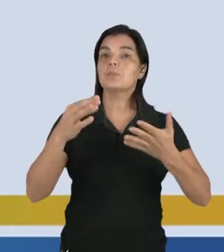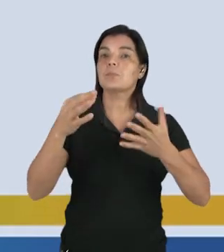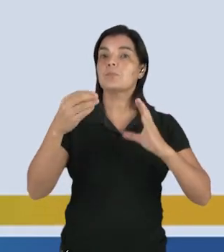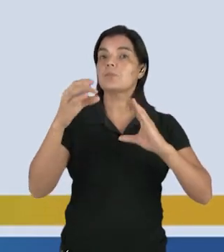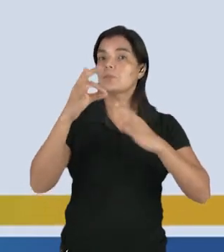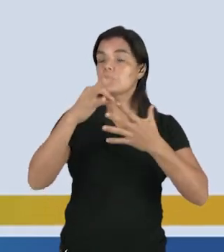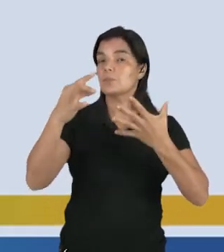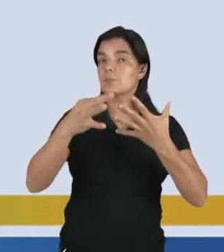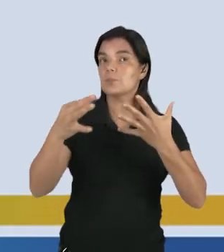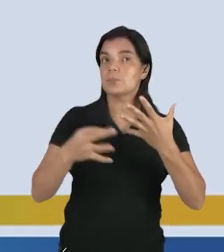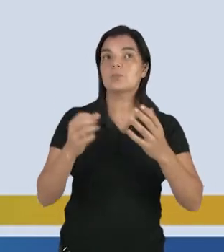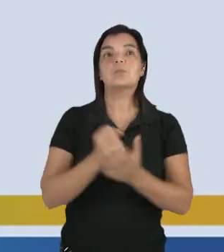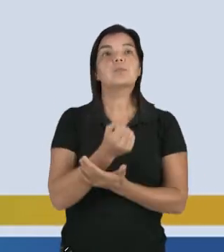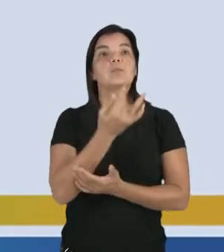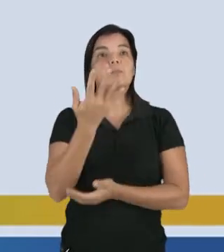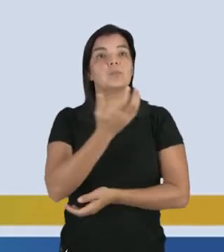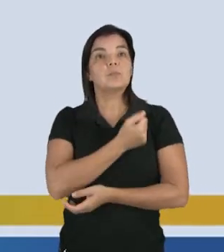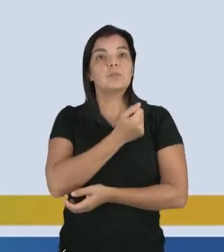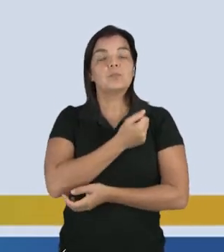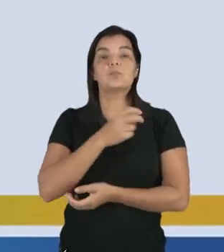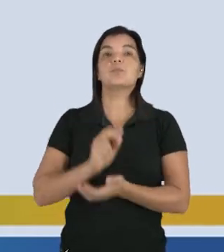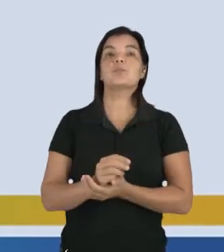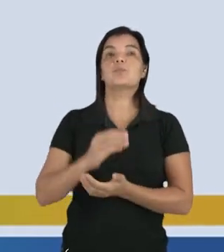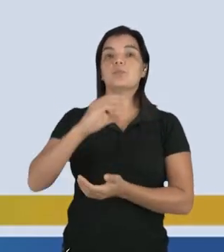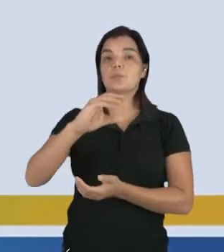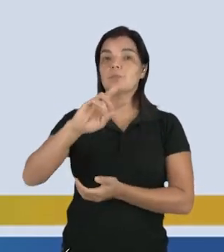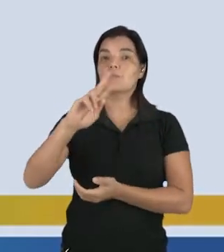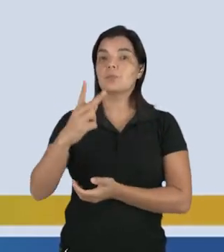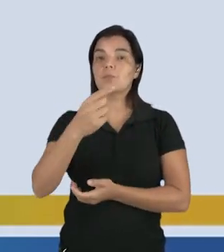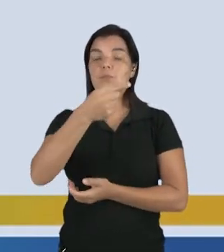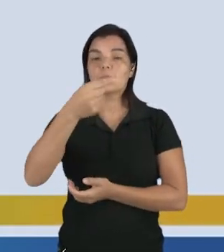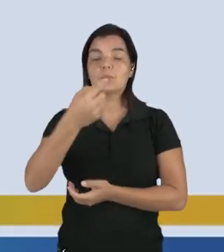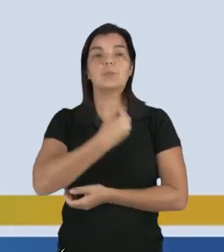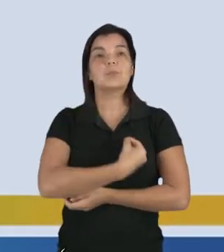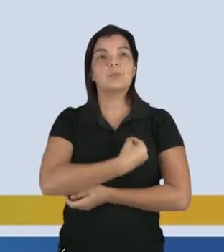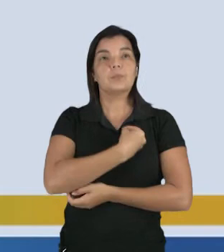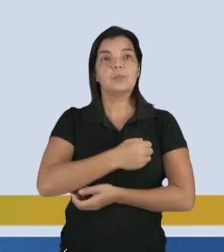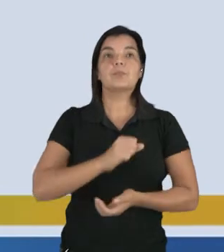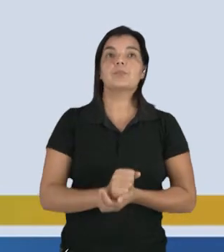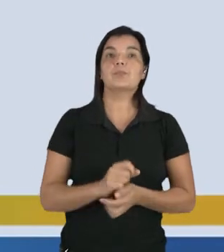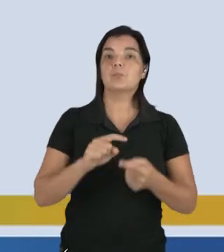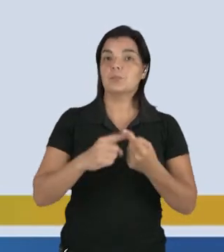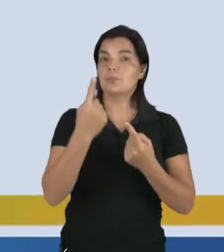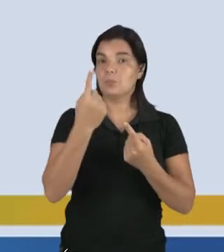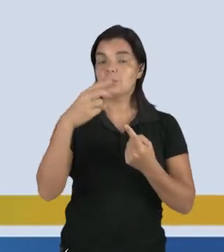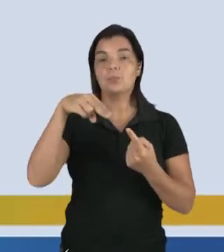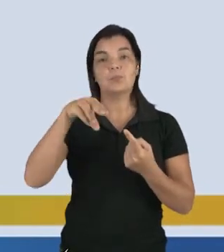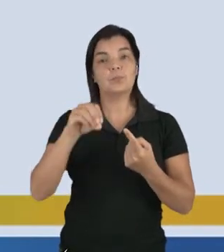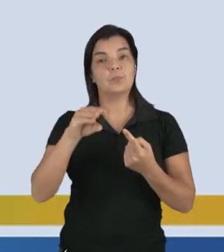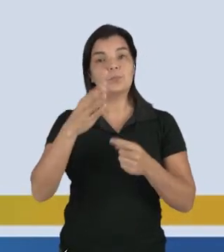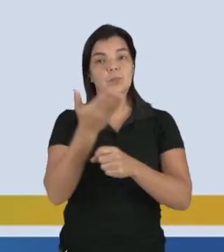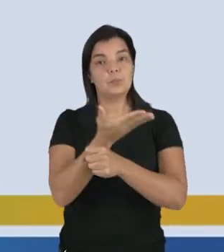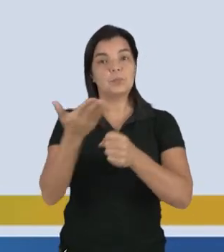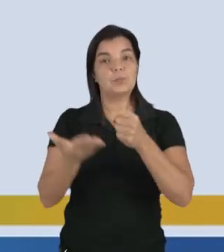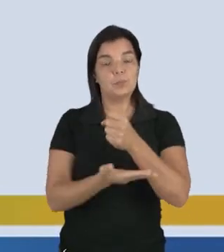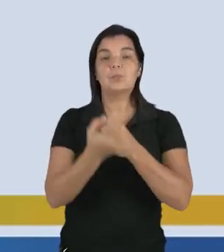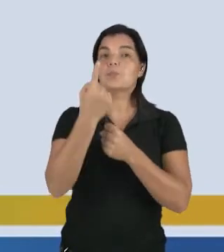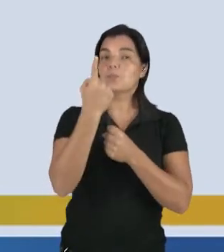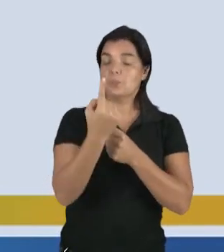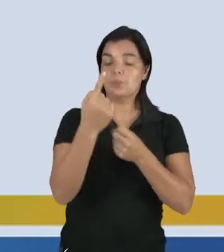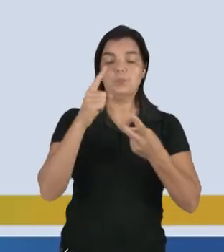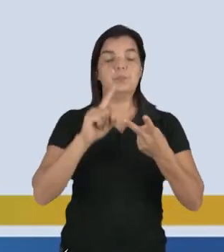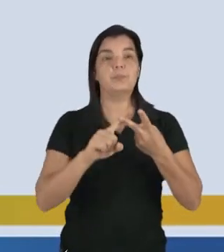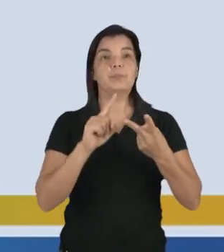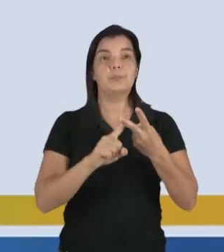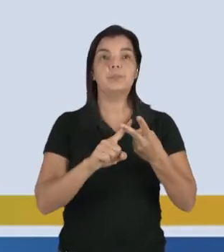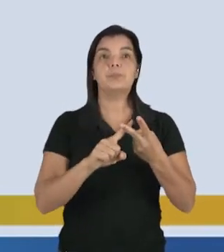Classificação das bases. Quanto ao número de hidroxila presente na base, teremos a monobase, se tiver